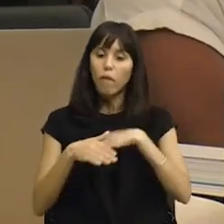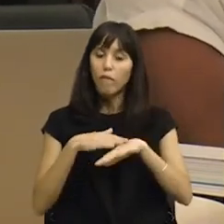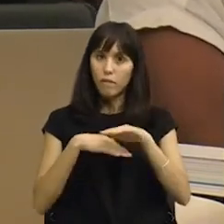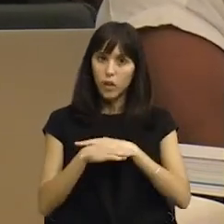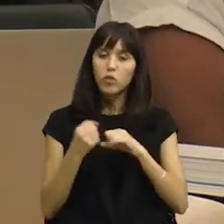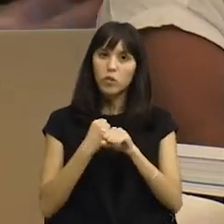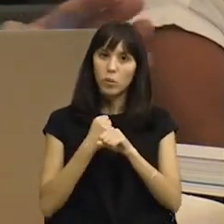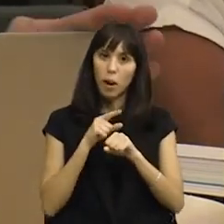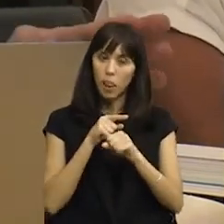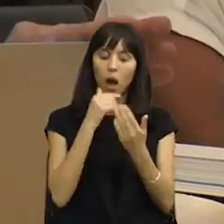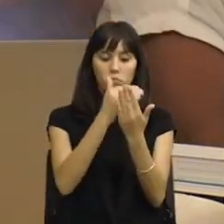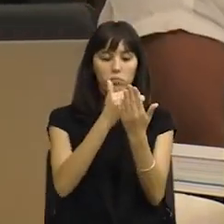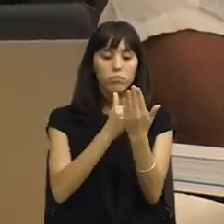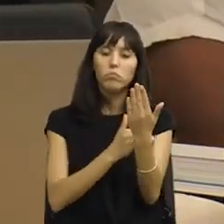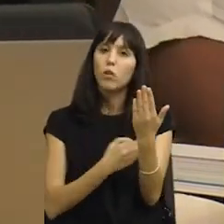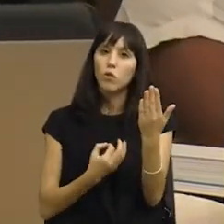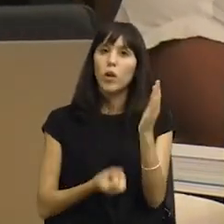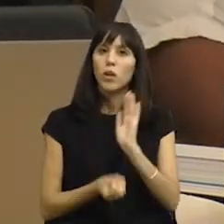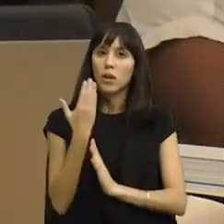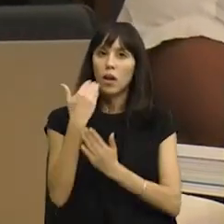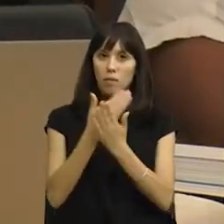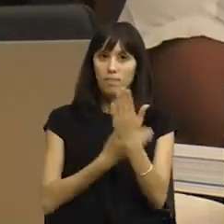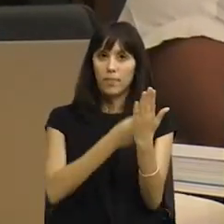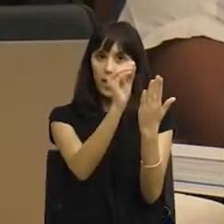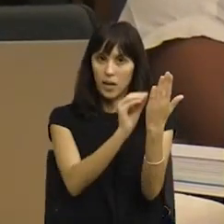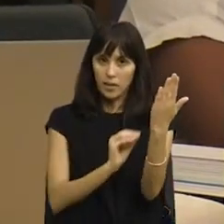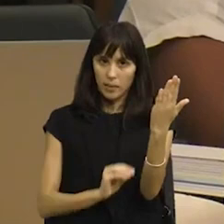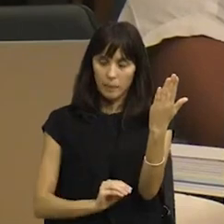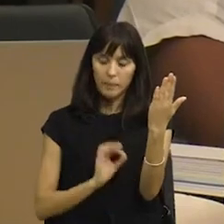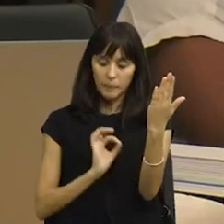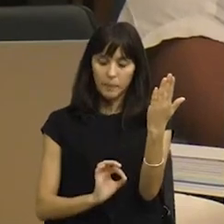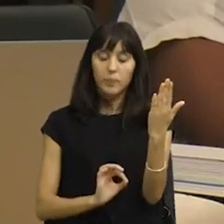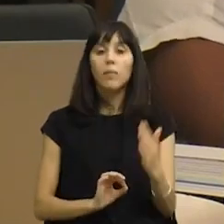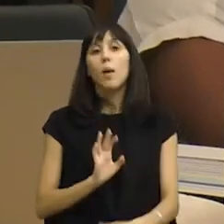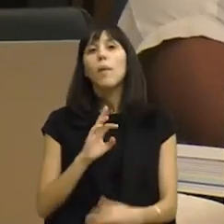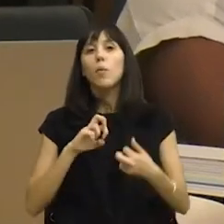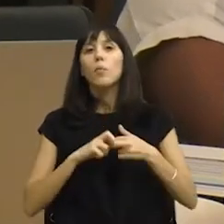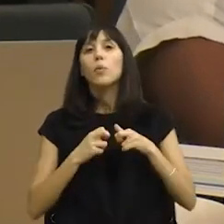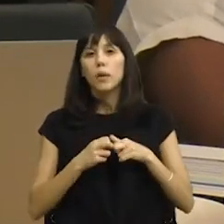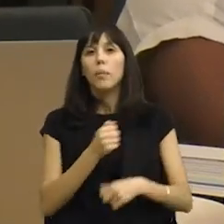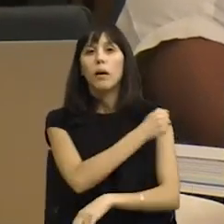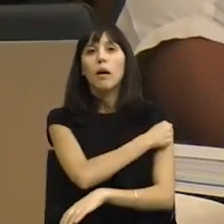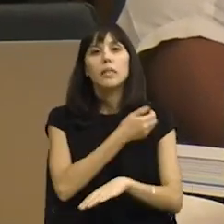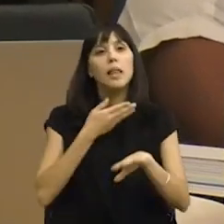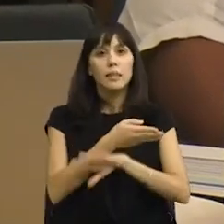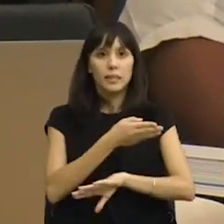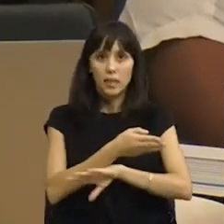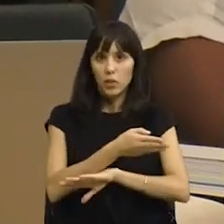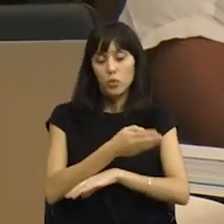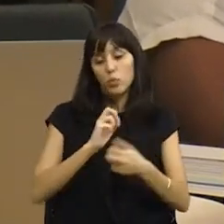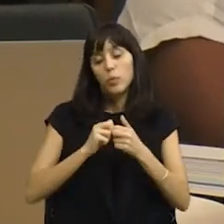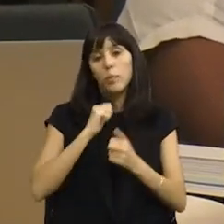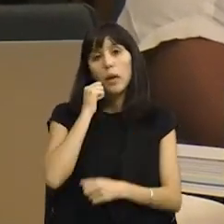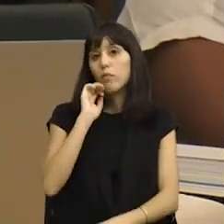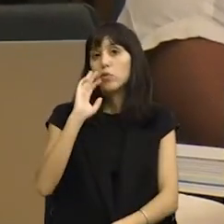depositado neste desígnio de elaborar a Carta. O problema do acesso à habitação é o problema